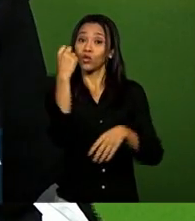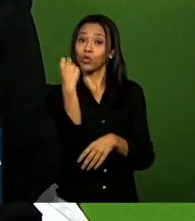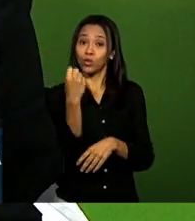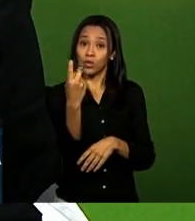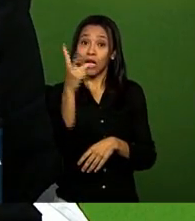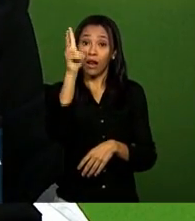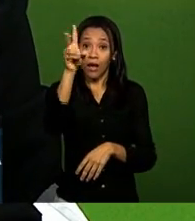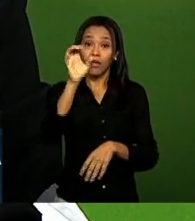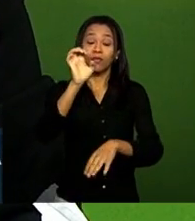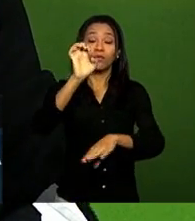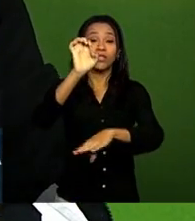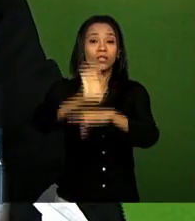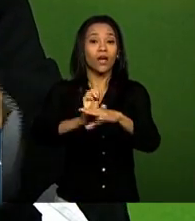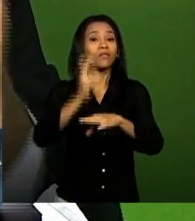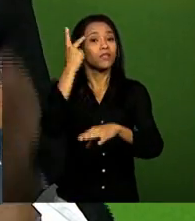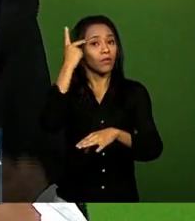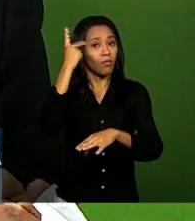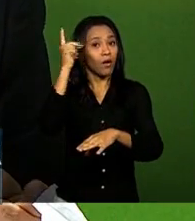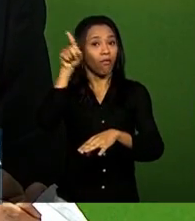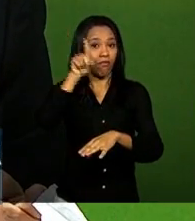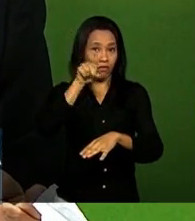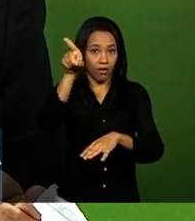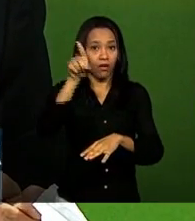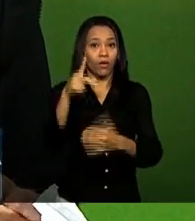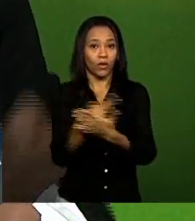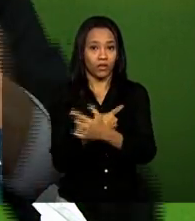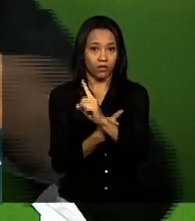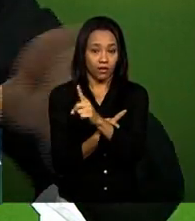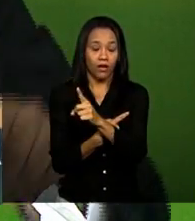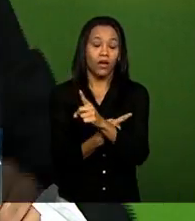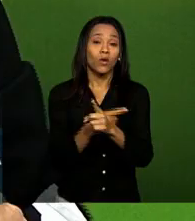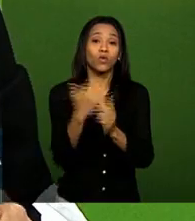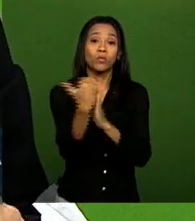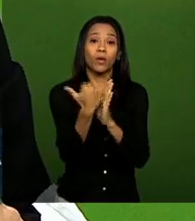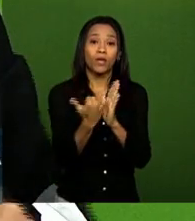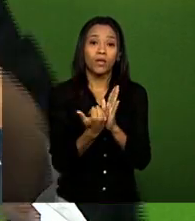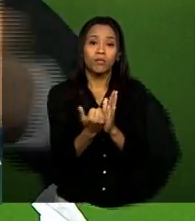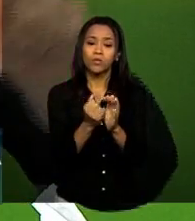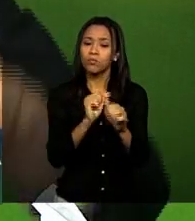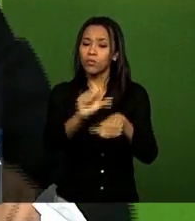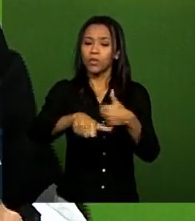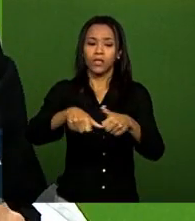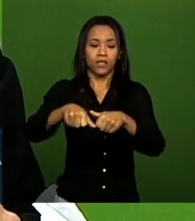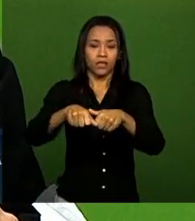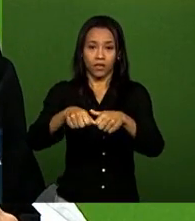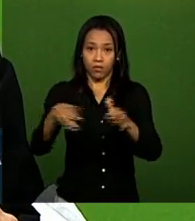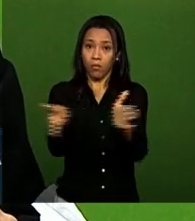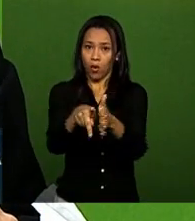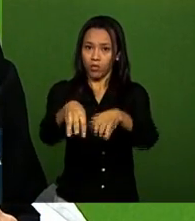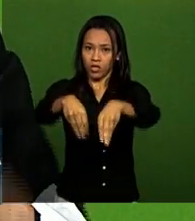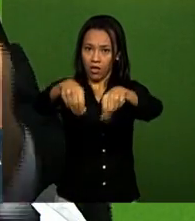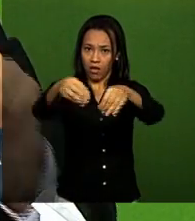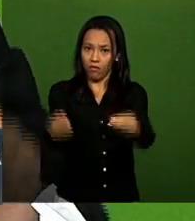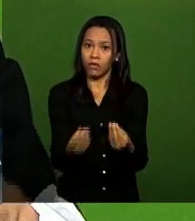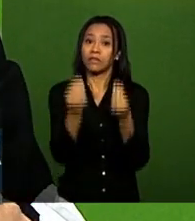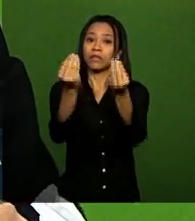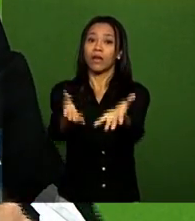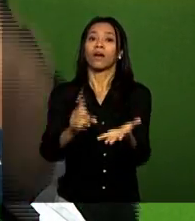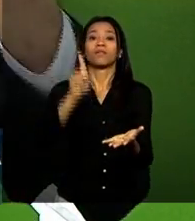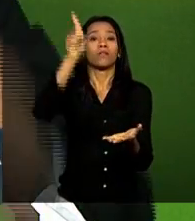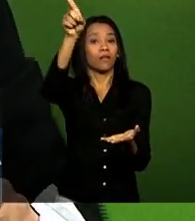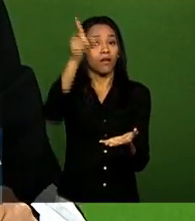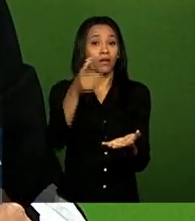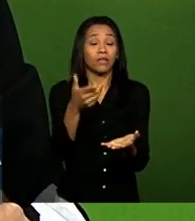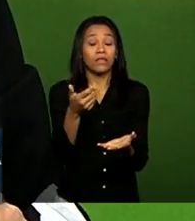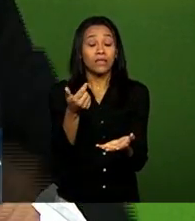estados de São Paulo foram transferidos Nos programas de reforma agrária ao longo dos 12 anos para o povo sem